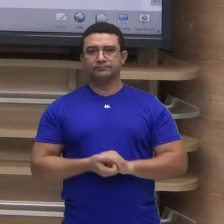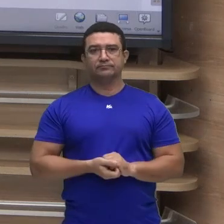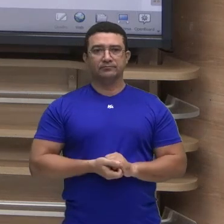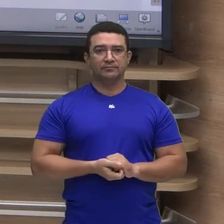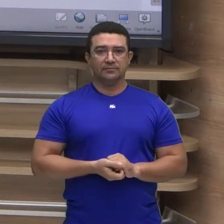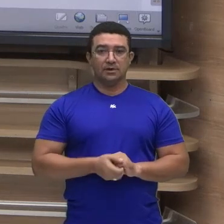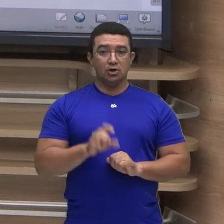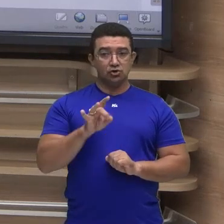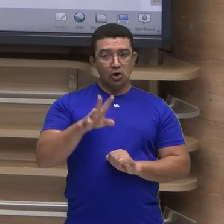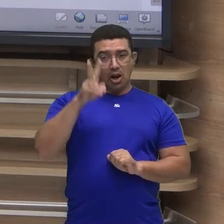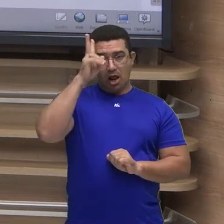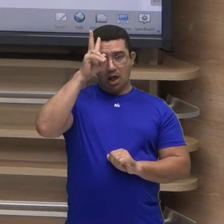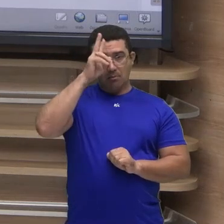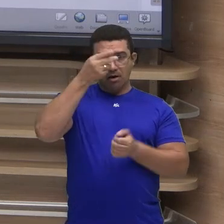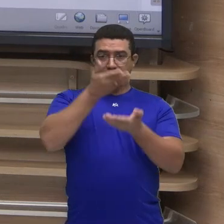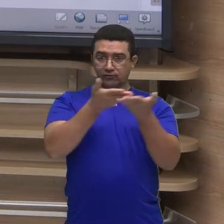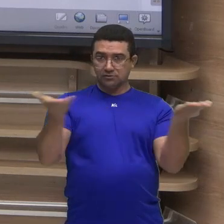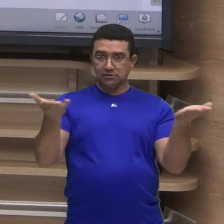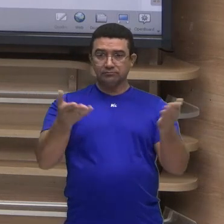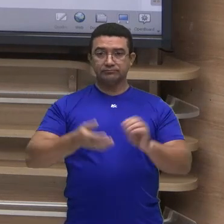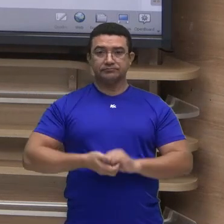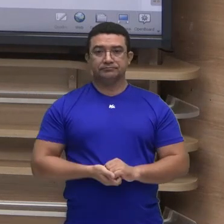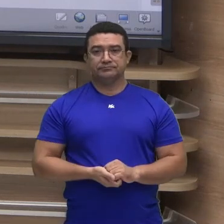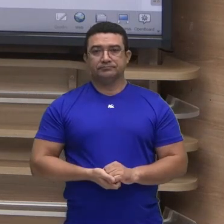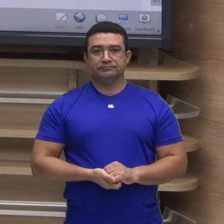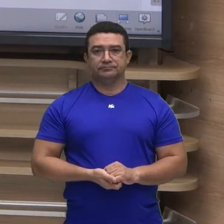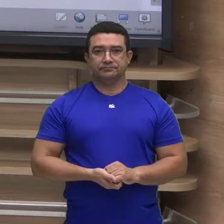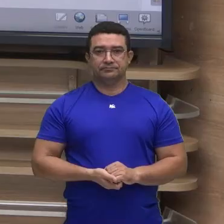Então, só para reforçar, vamos ver o nosso comentário?